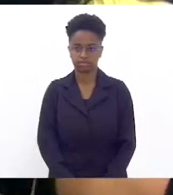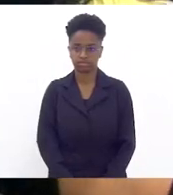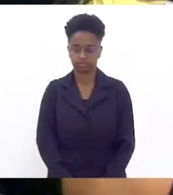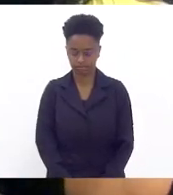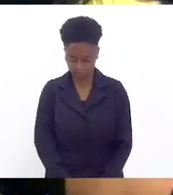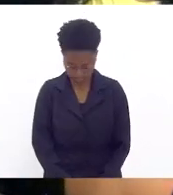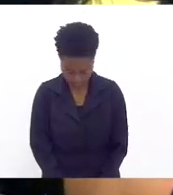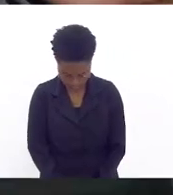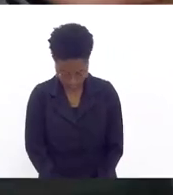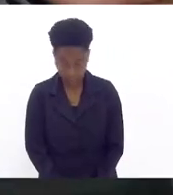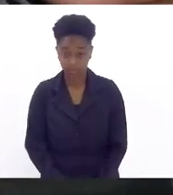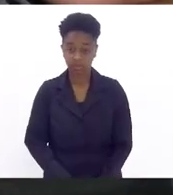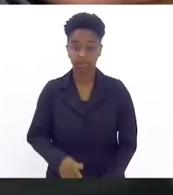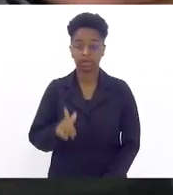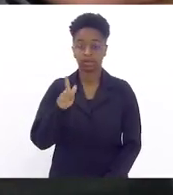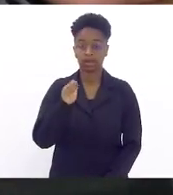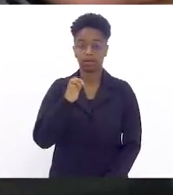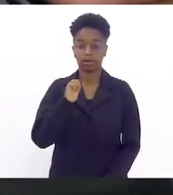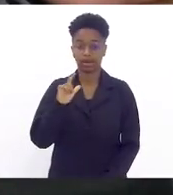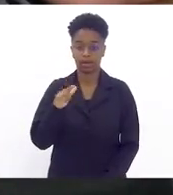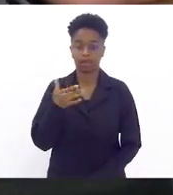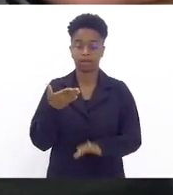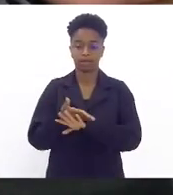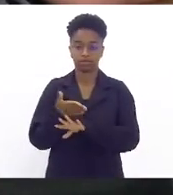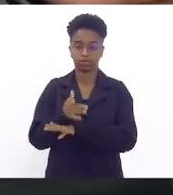O Gabriel é do Grêmio